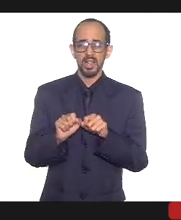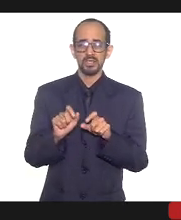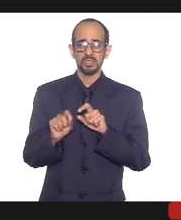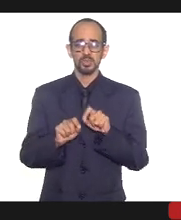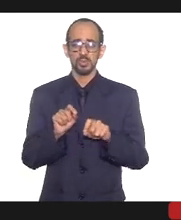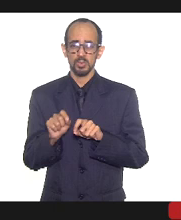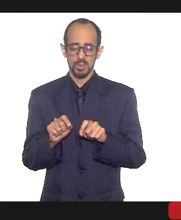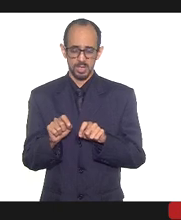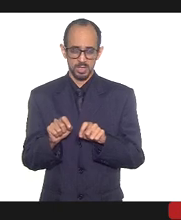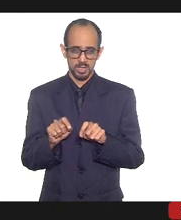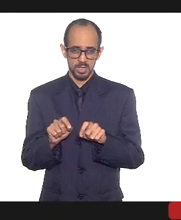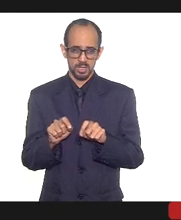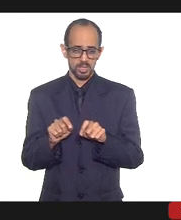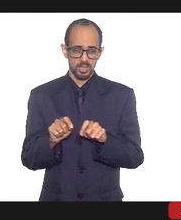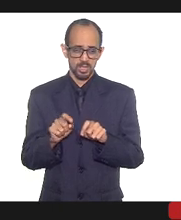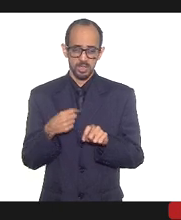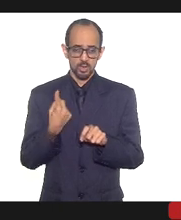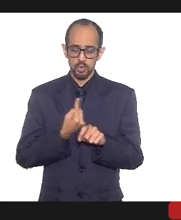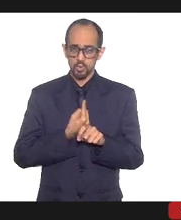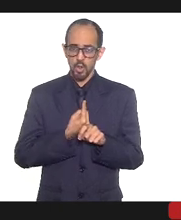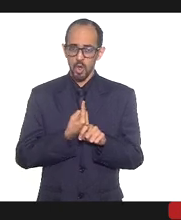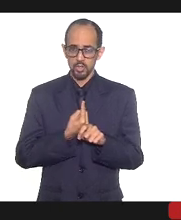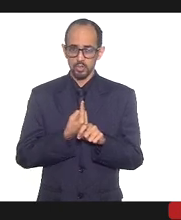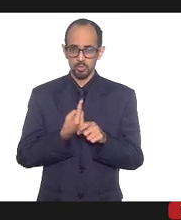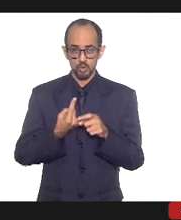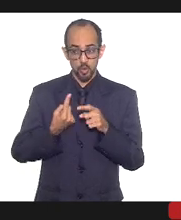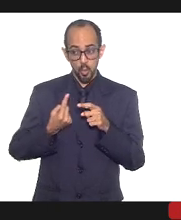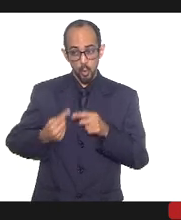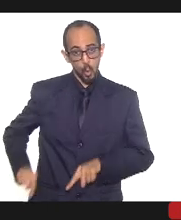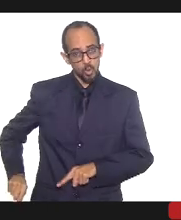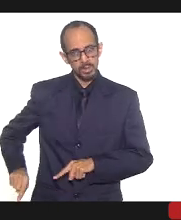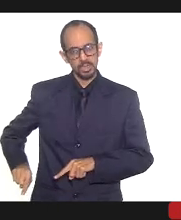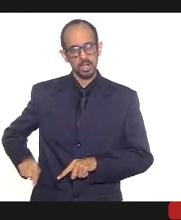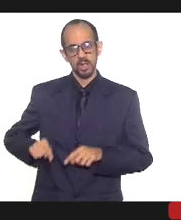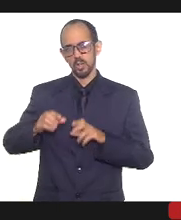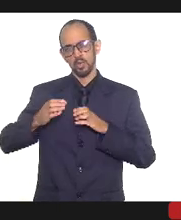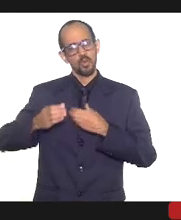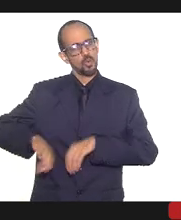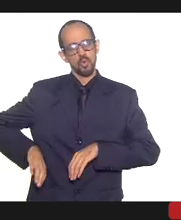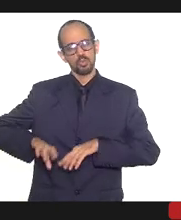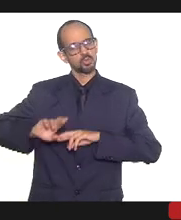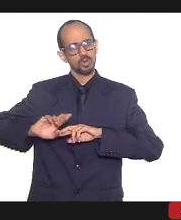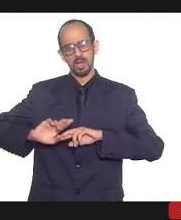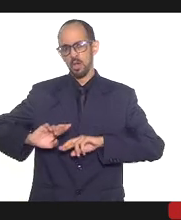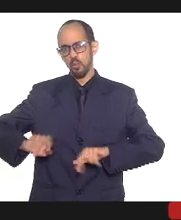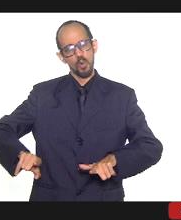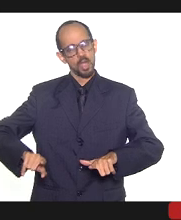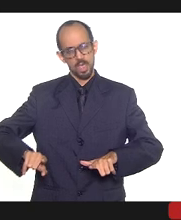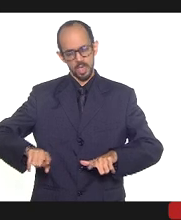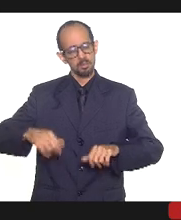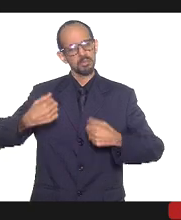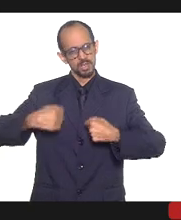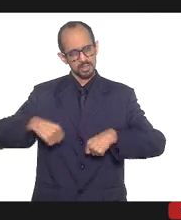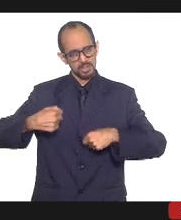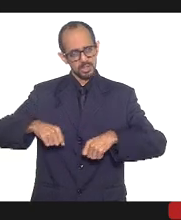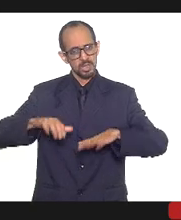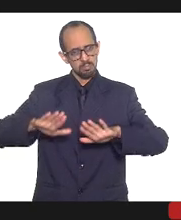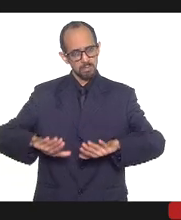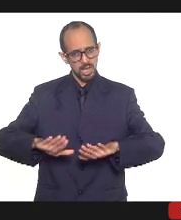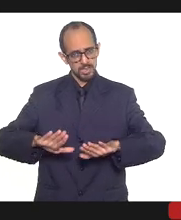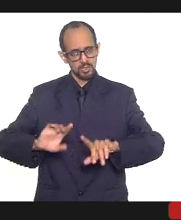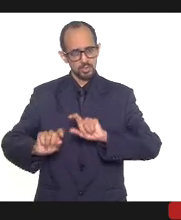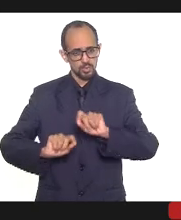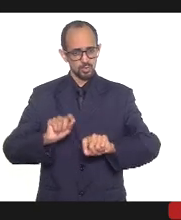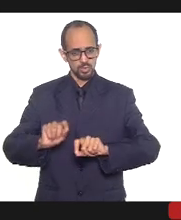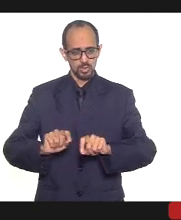que nós não somos contra o concurso público, ele é sim necessário, tá? Mas nós entendemos,